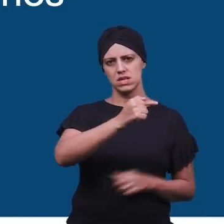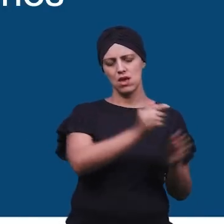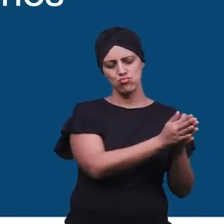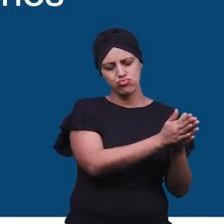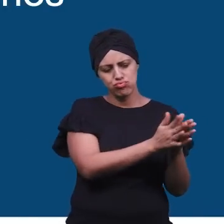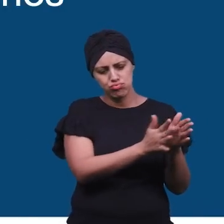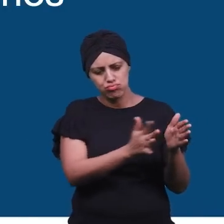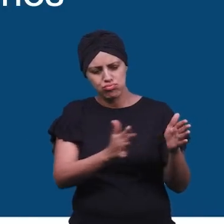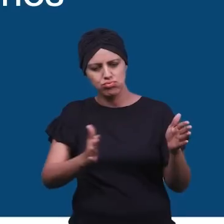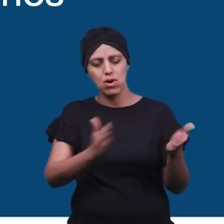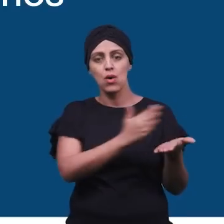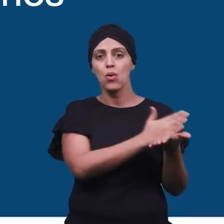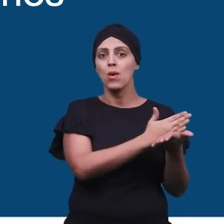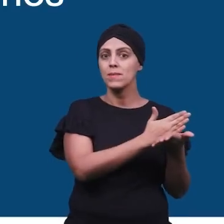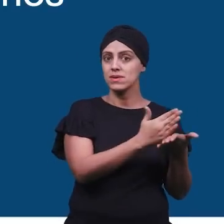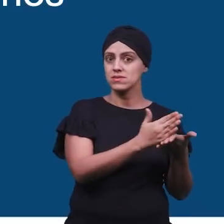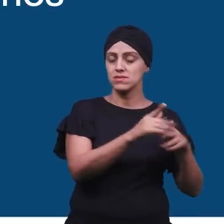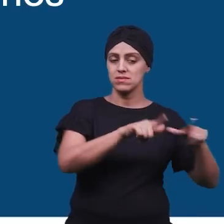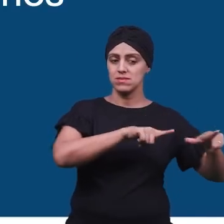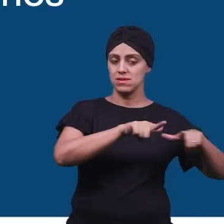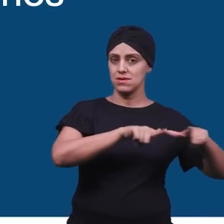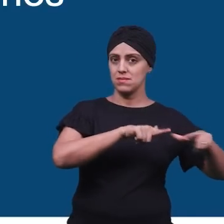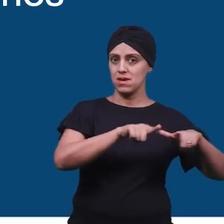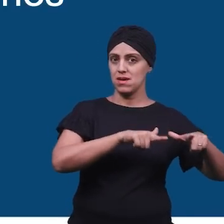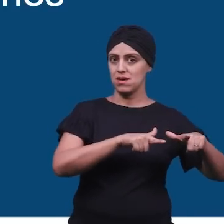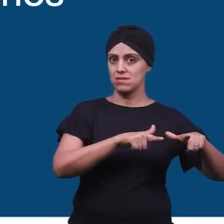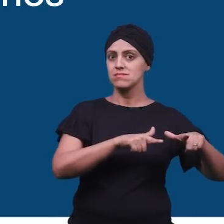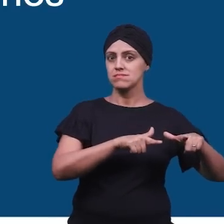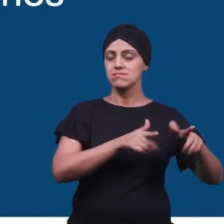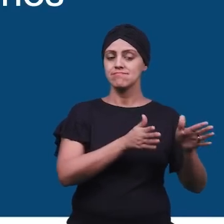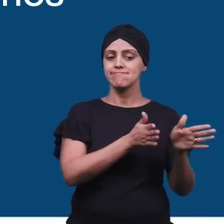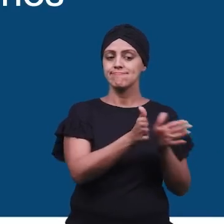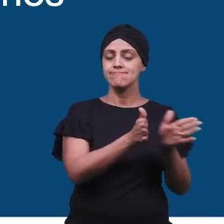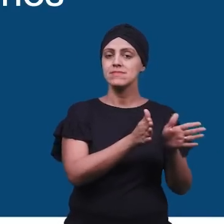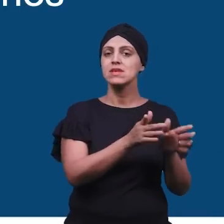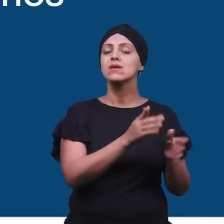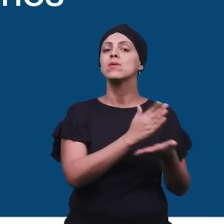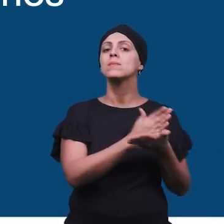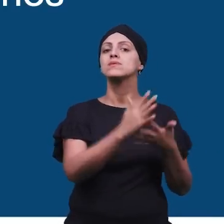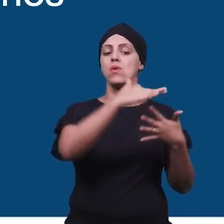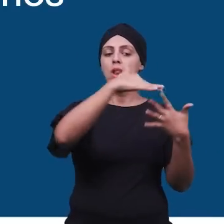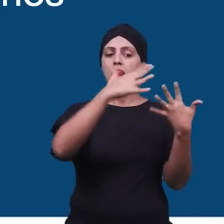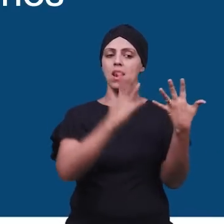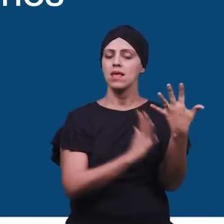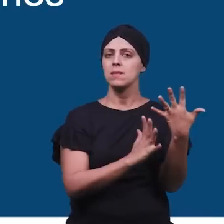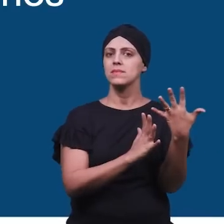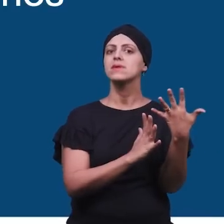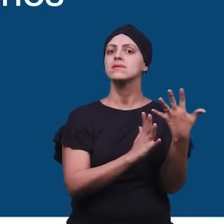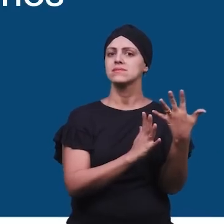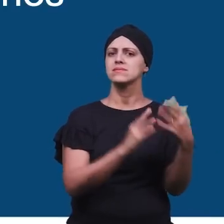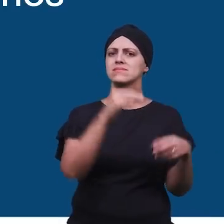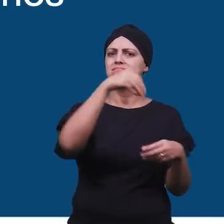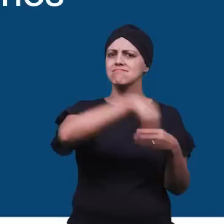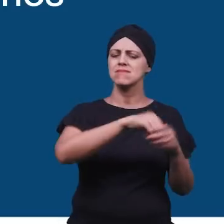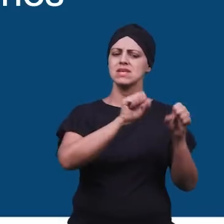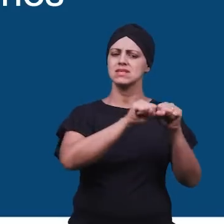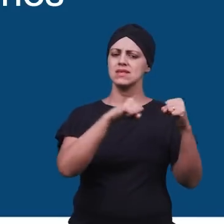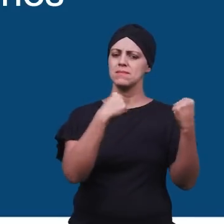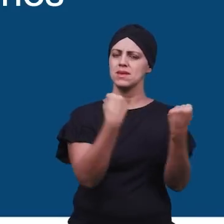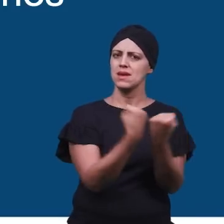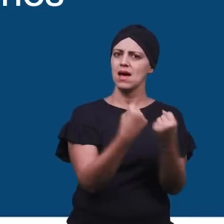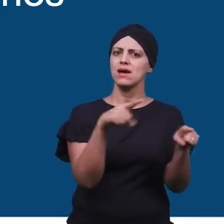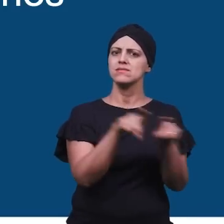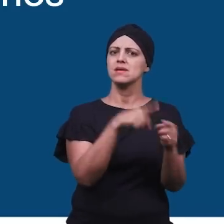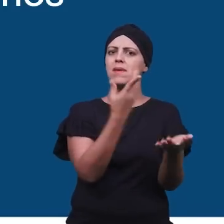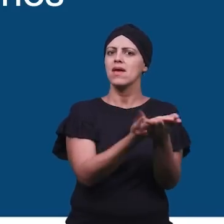1997, que começou o trabalho que iniciou a inclusão da língua brasileira de sinais, Libras, nos